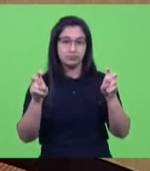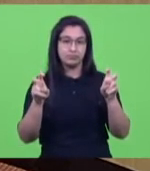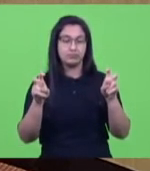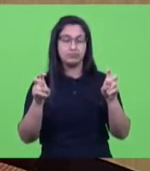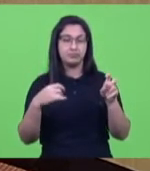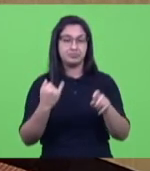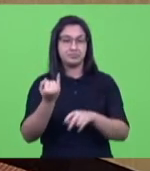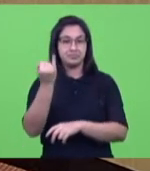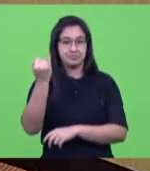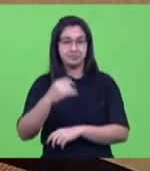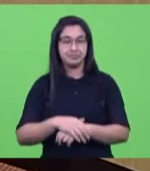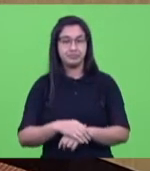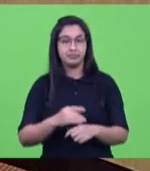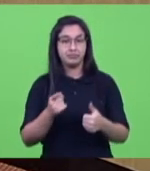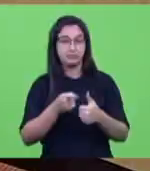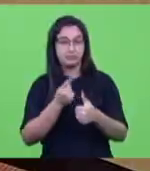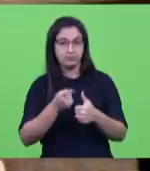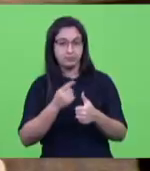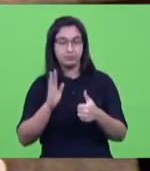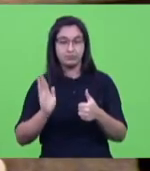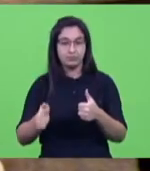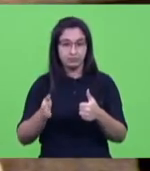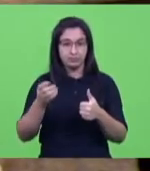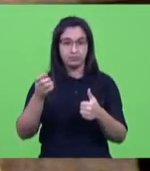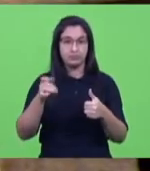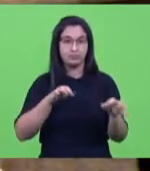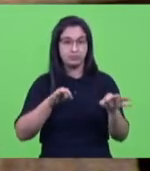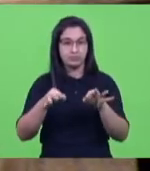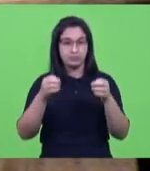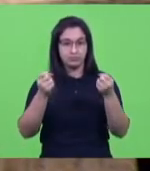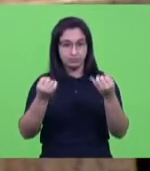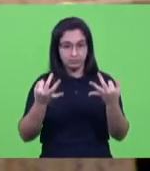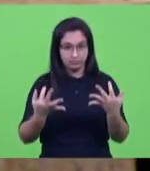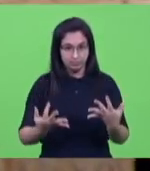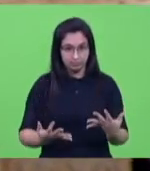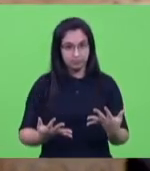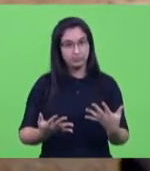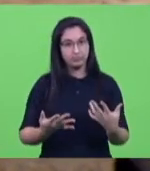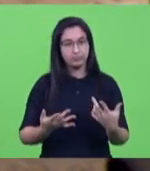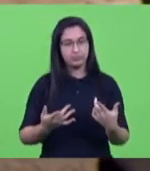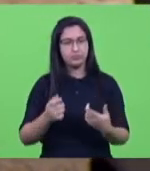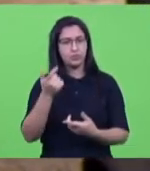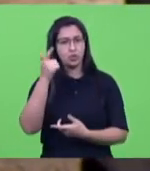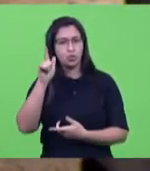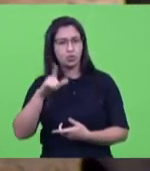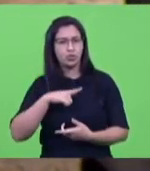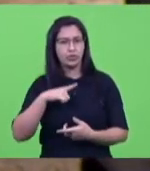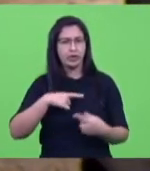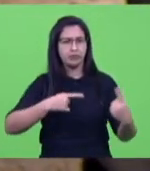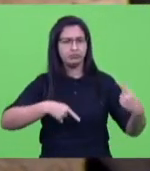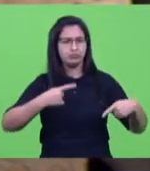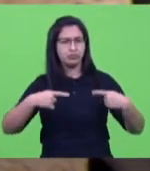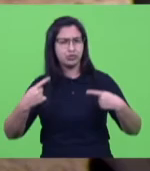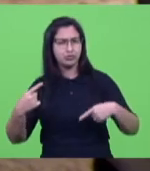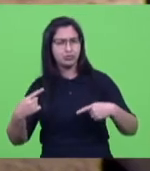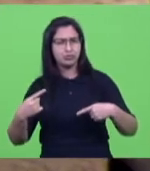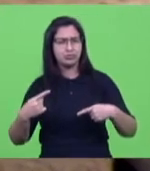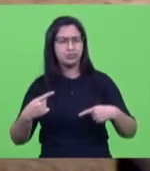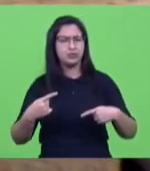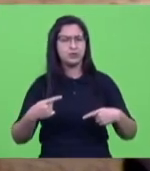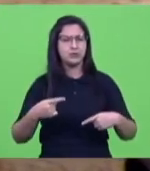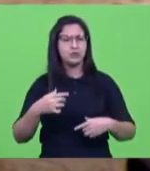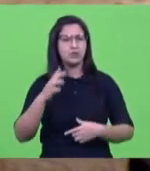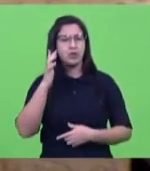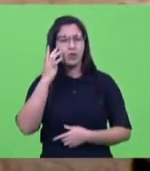que eu já tinha vindo preparado para falar, e outro, eu soube que houve uma discussão aqui mais cedo, e me